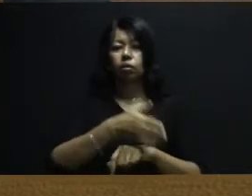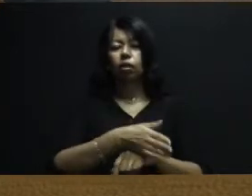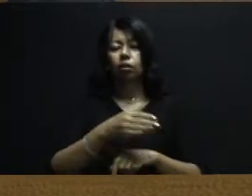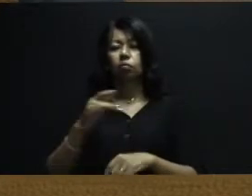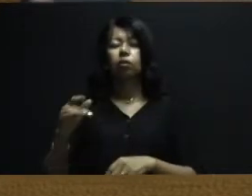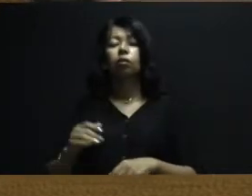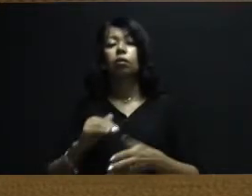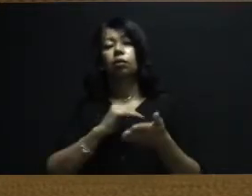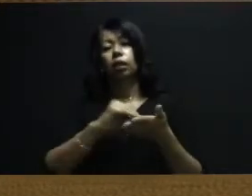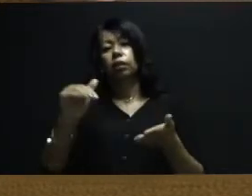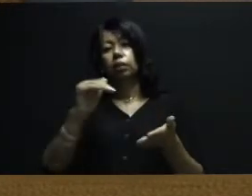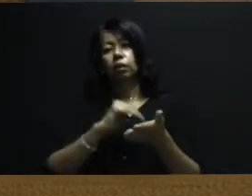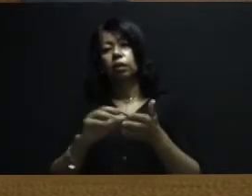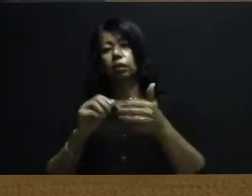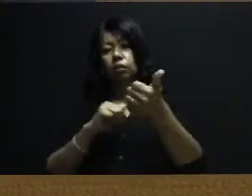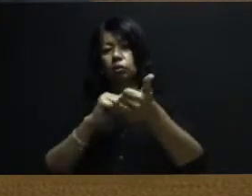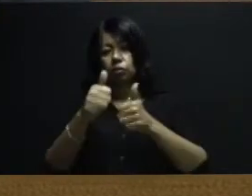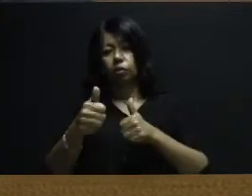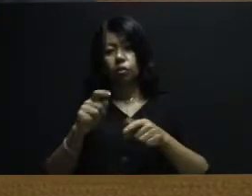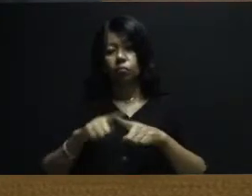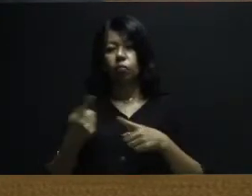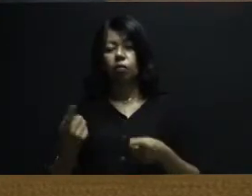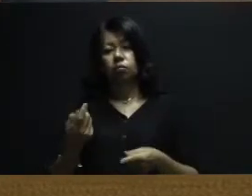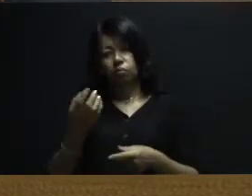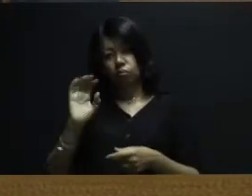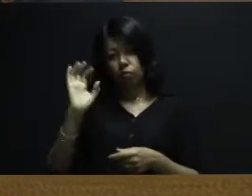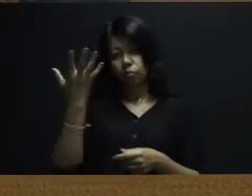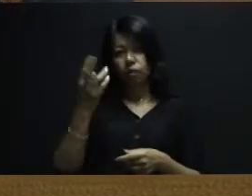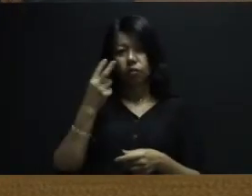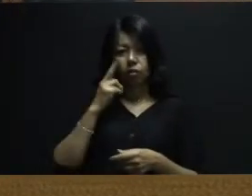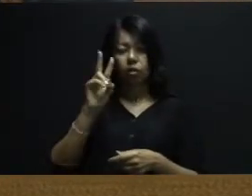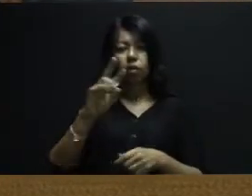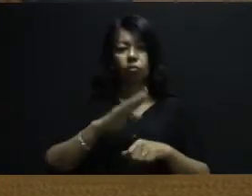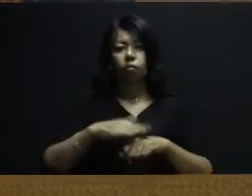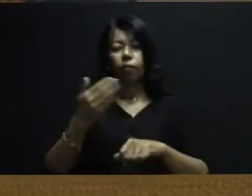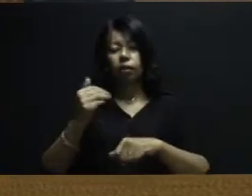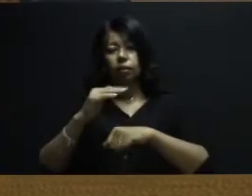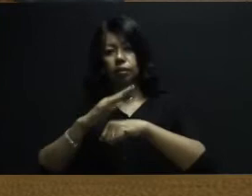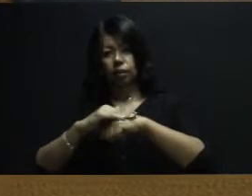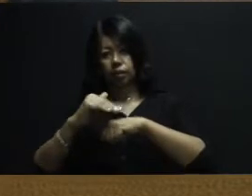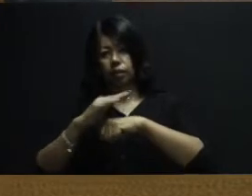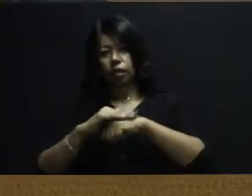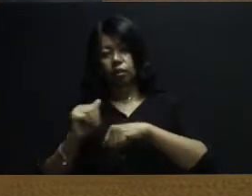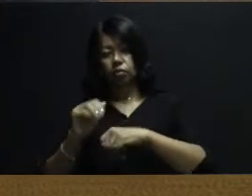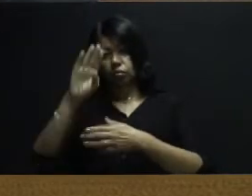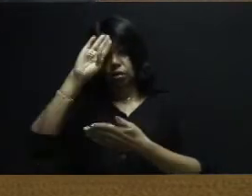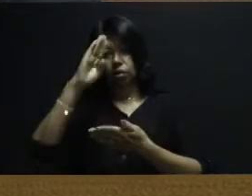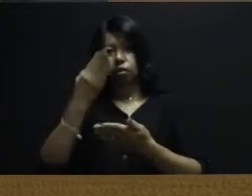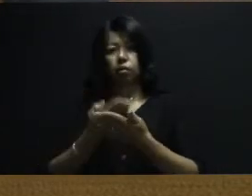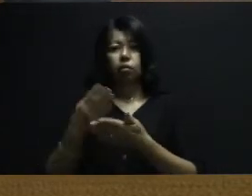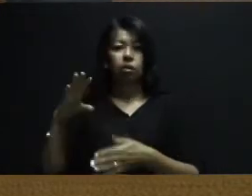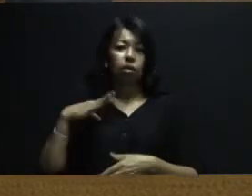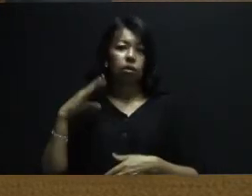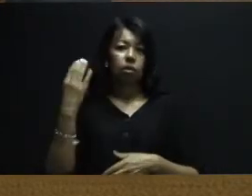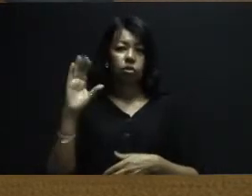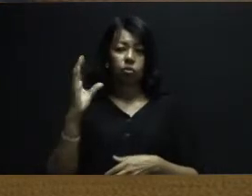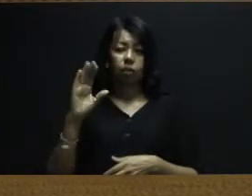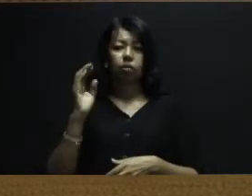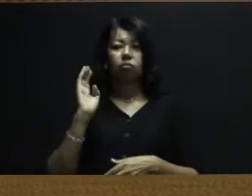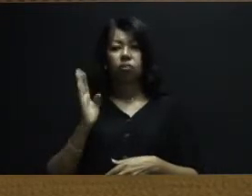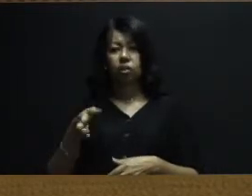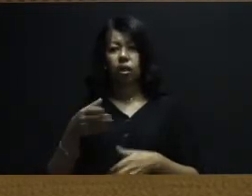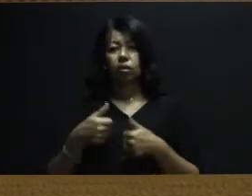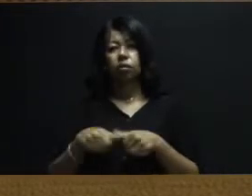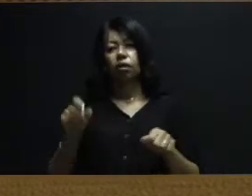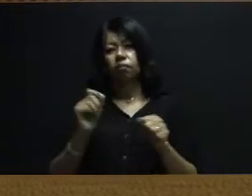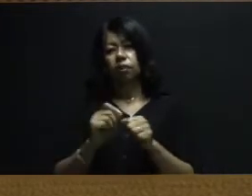Esportes. Mas, em algum momento, o esporte vai ser olhado com mais carinho e acredito que o município de Cubatão já está